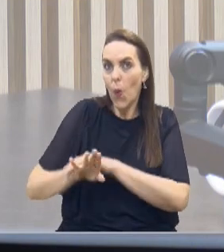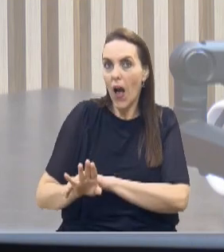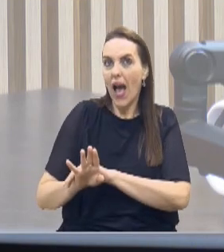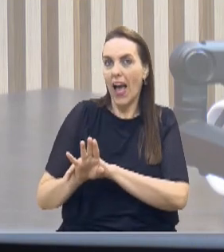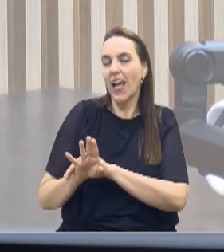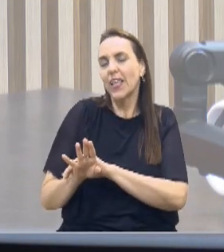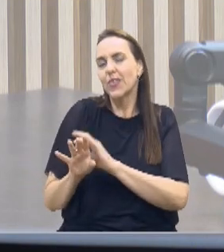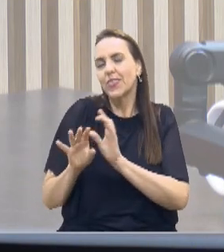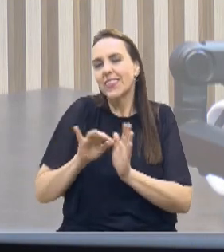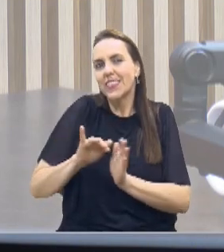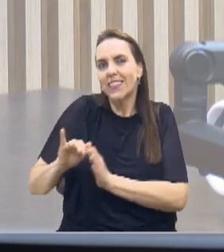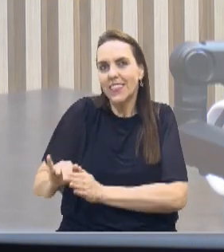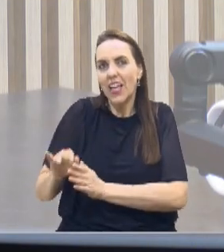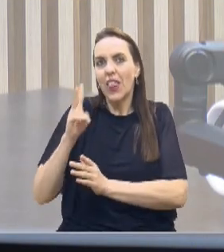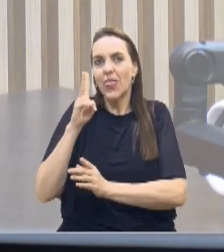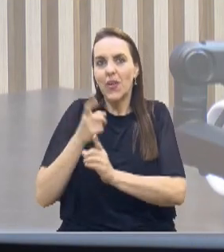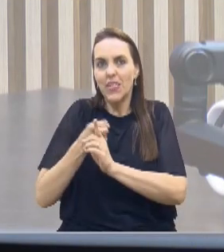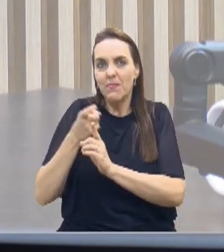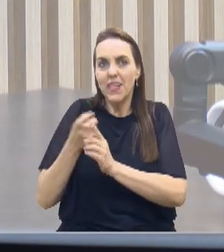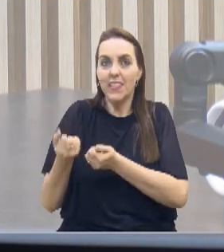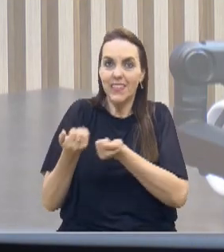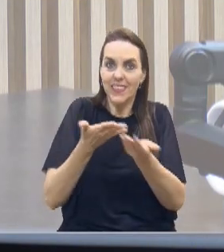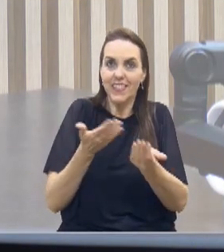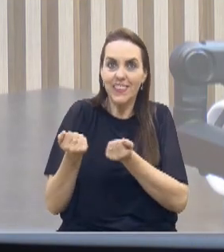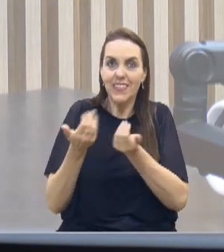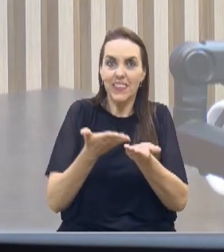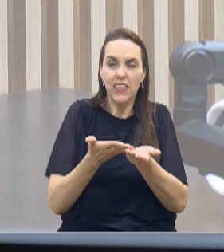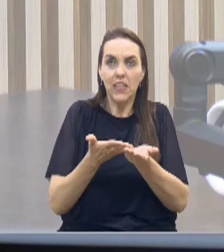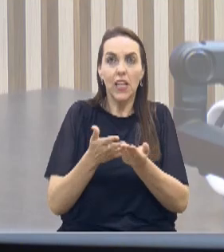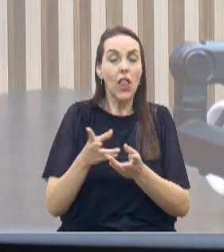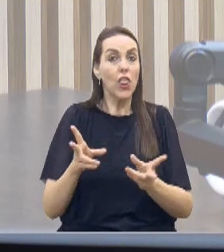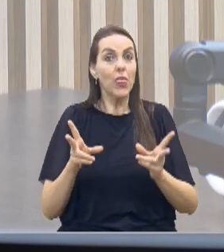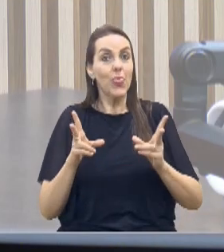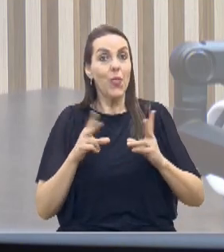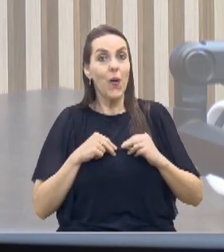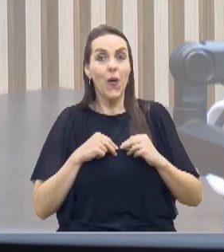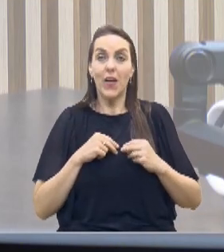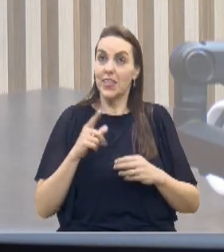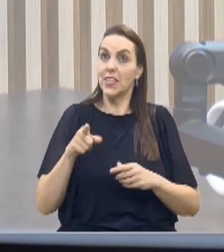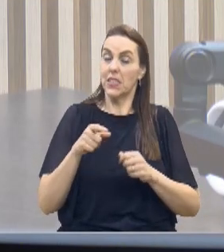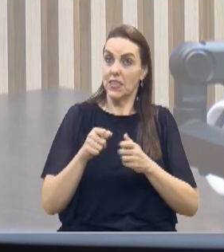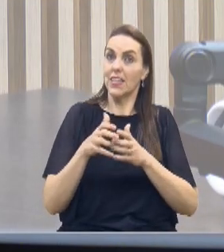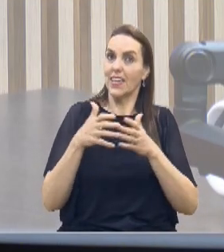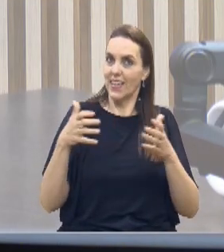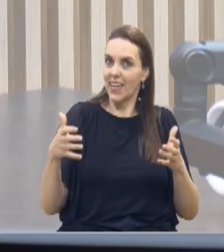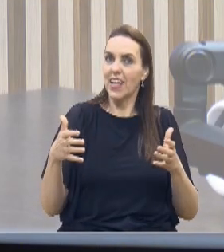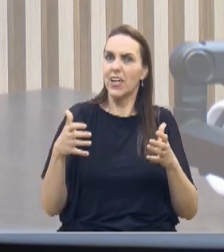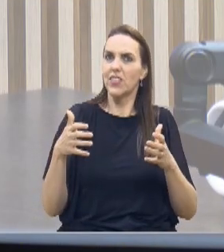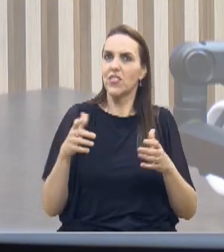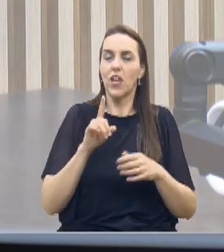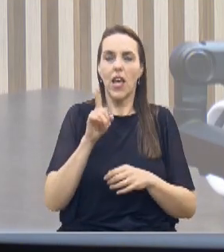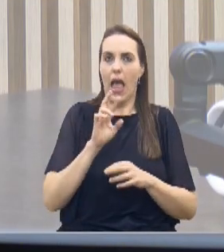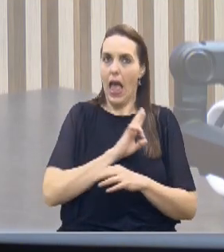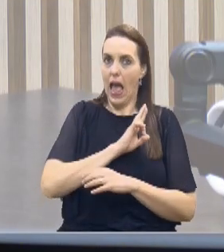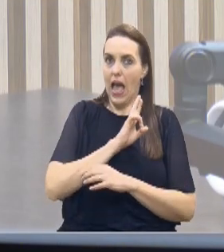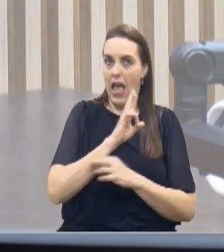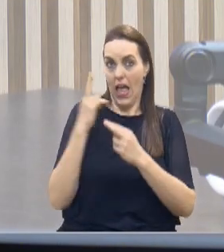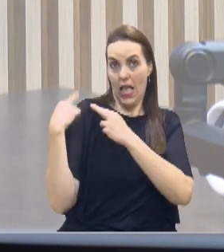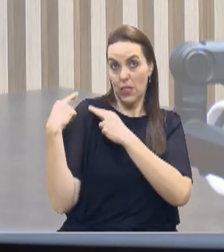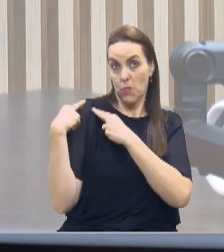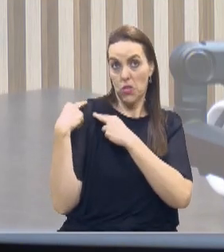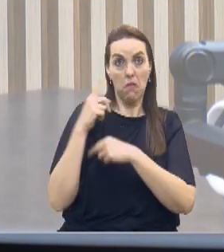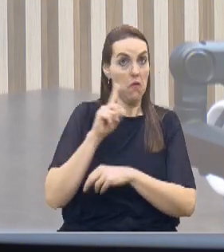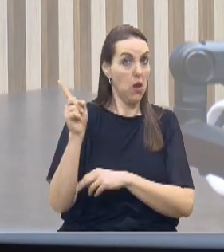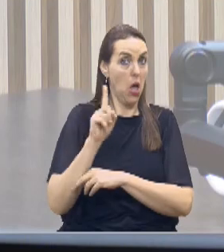para levar para eles a cada 2 meses. Quando eu fui no outro, eu disse, nossa, que lindo, tá aqui, tá grande? Ela disse, não. Uma das responsáveis me disse, não, lá da Câmara foi